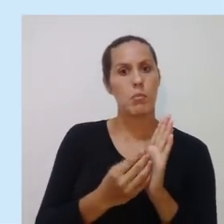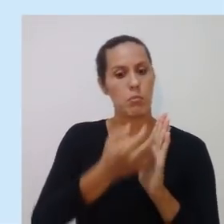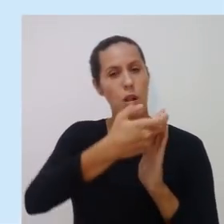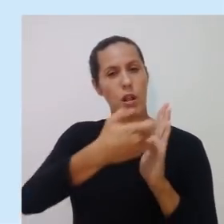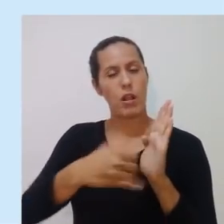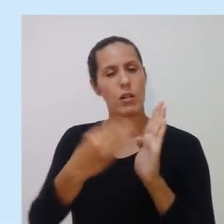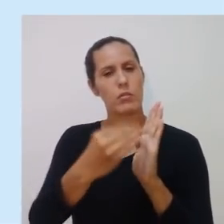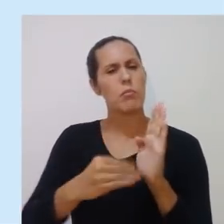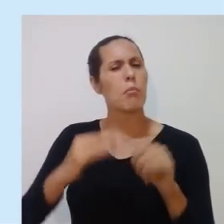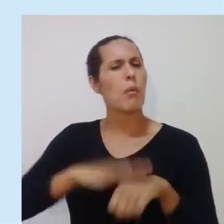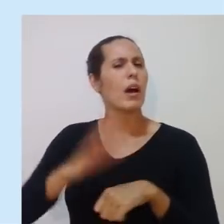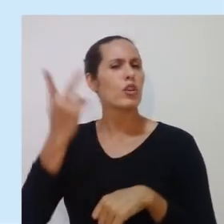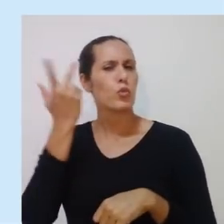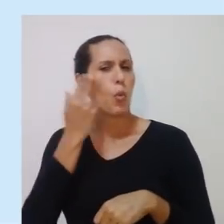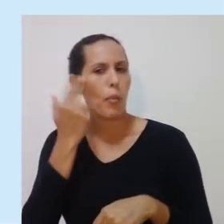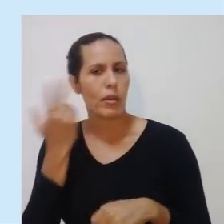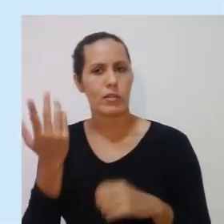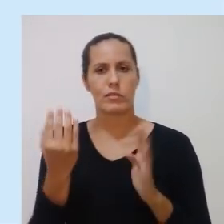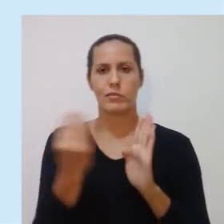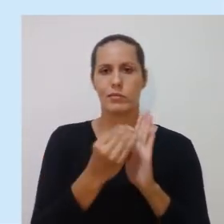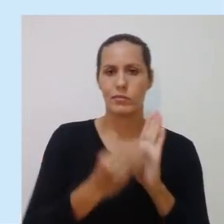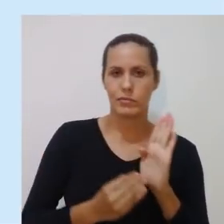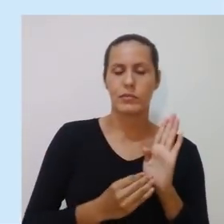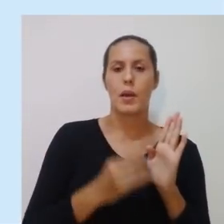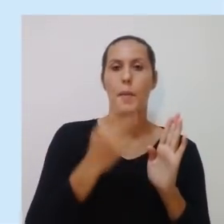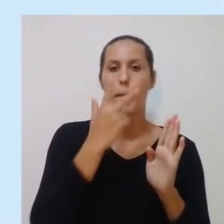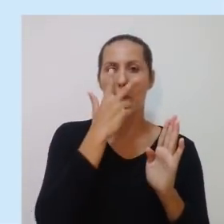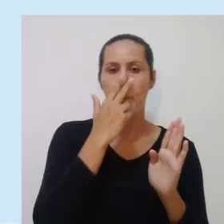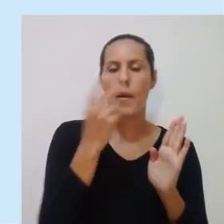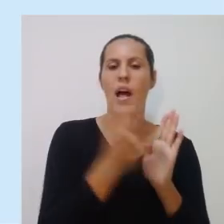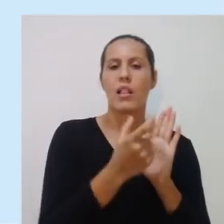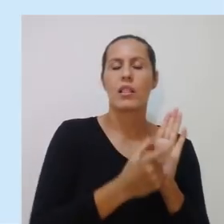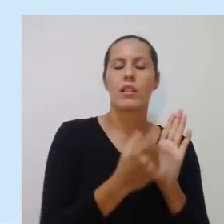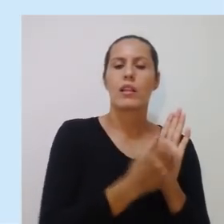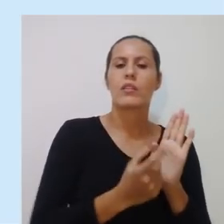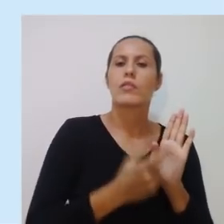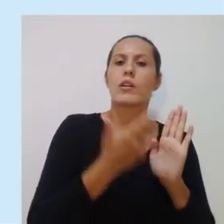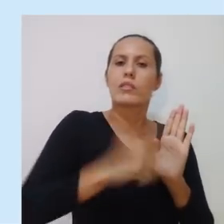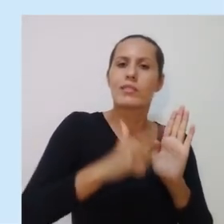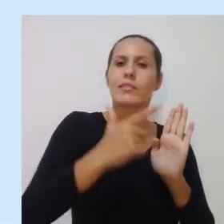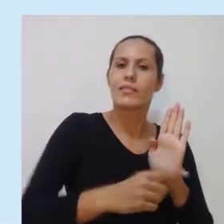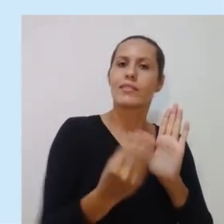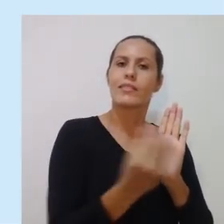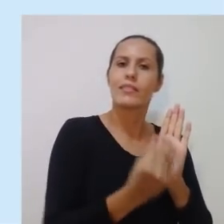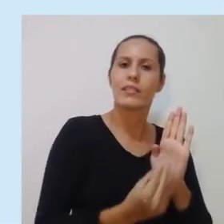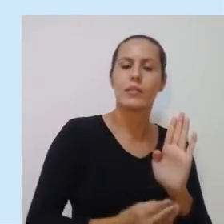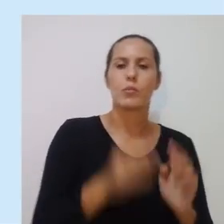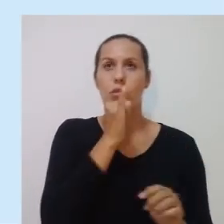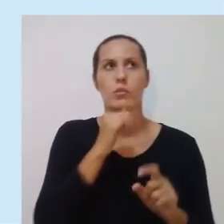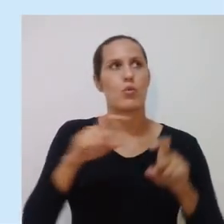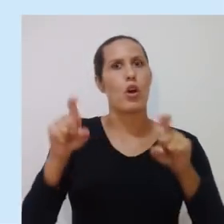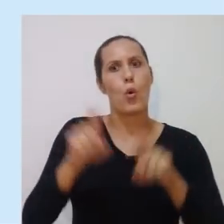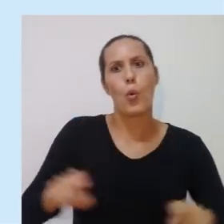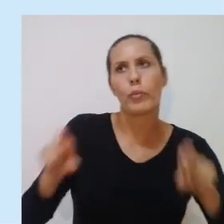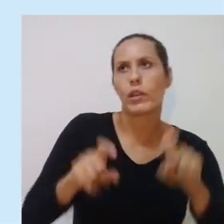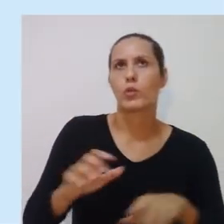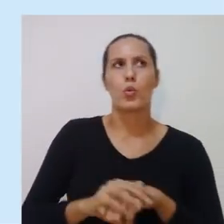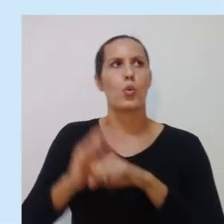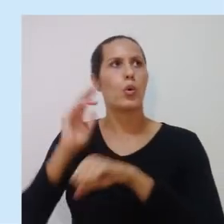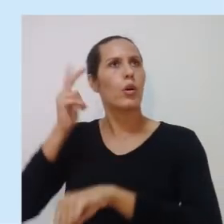as palavras mais comuns, as palavras mais repetidas. Vamos lá, eu trago